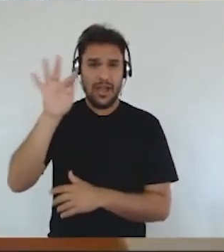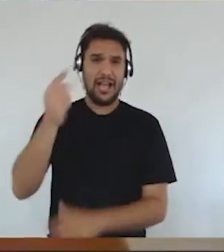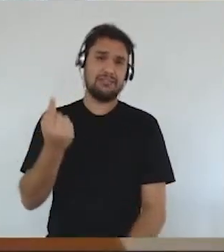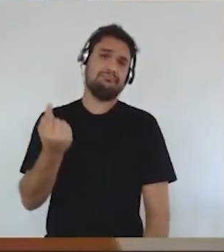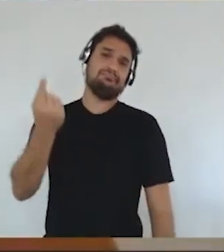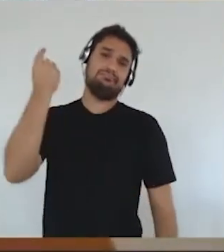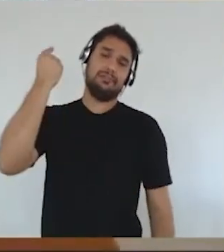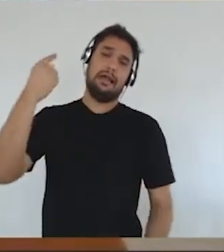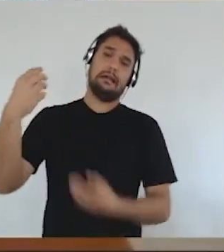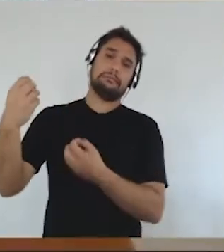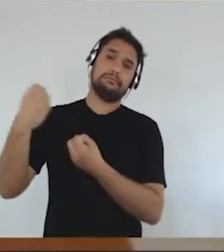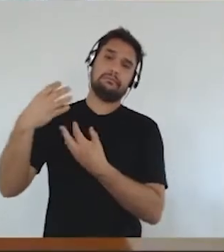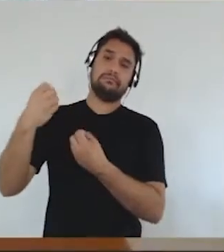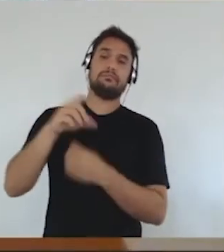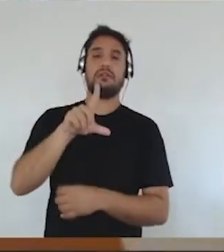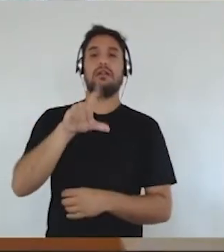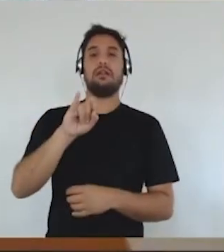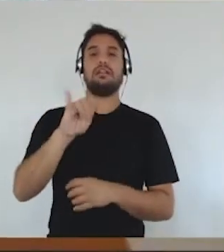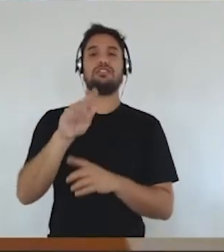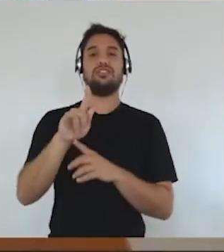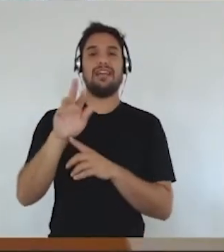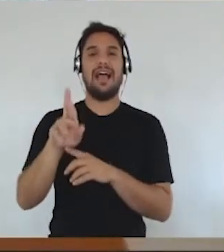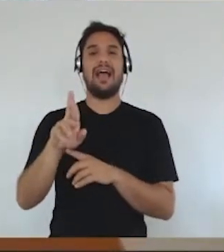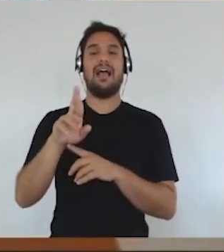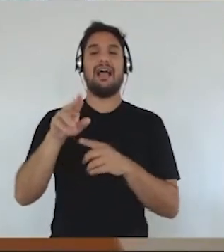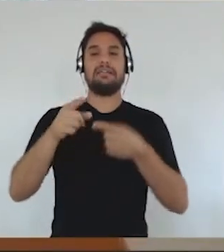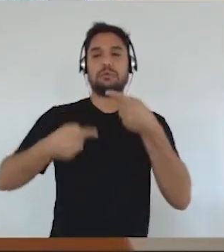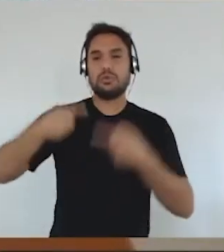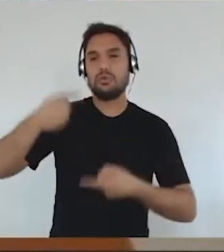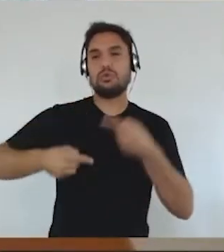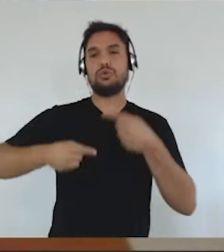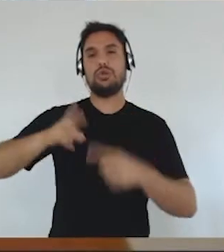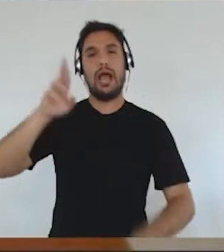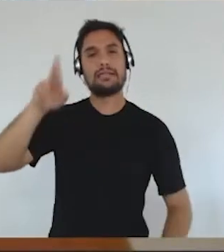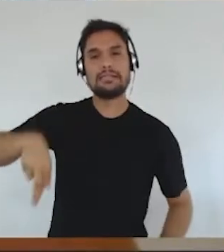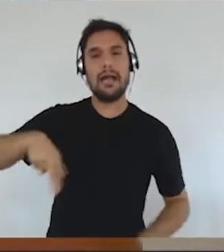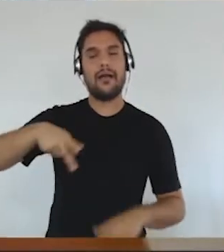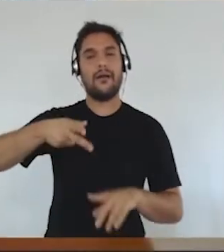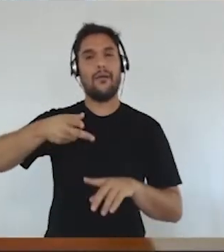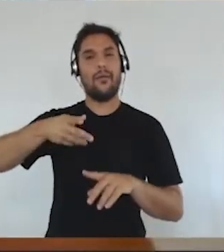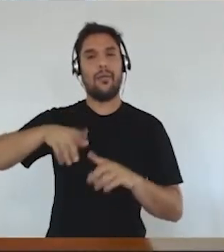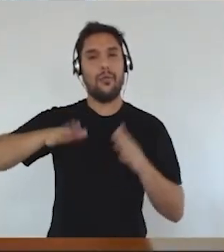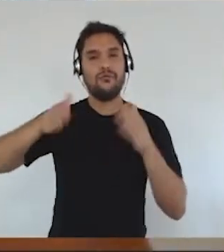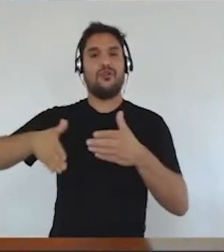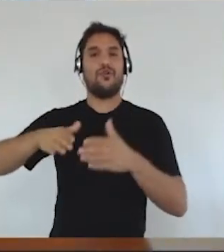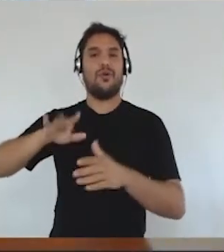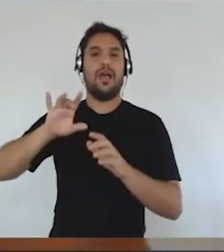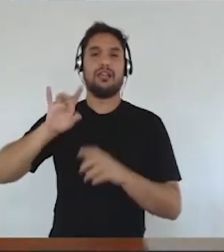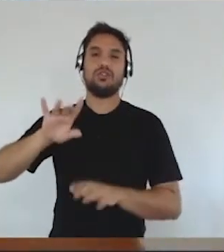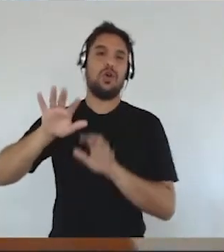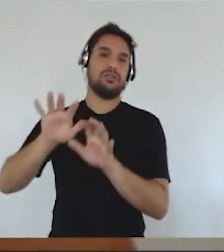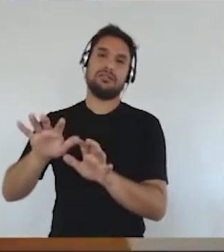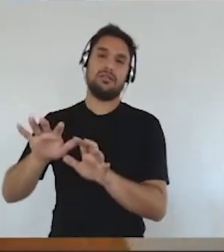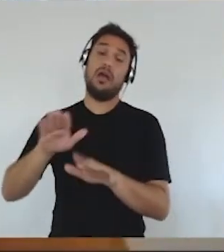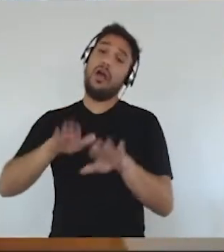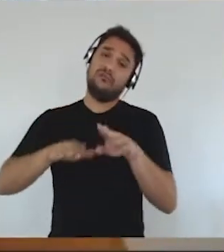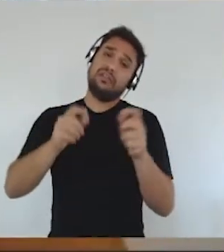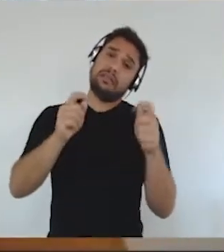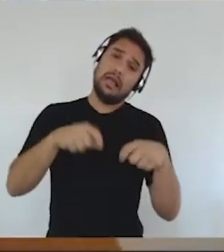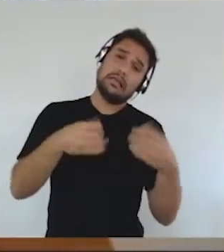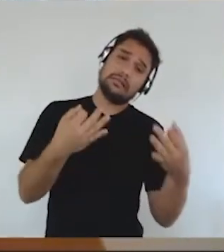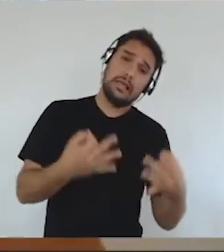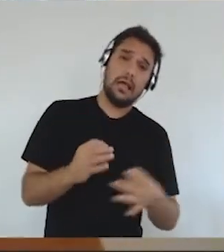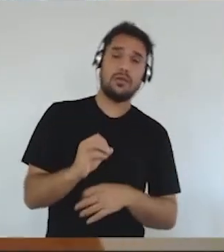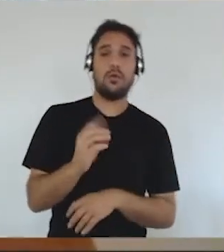faculdade, a gente sempre aprendeu a litigar, a discutir, a ter razão. Muitas vezes dá certo, muitas vezes não